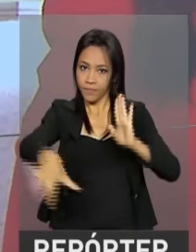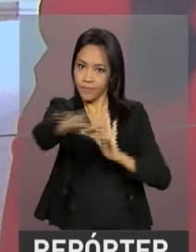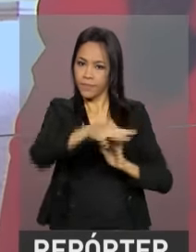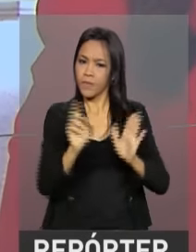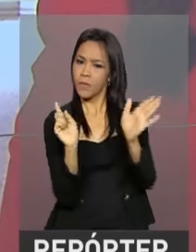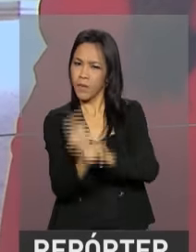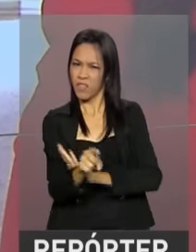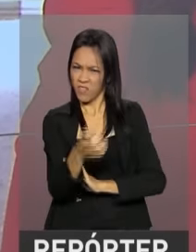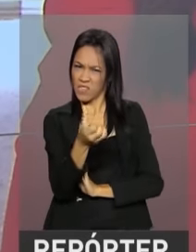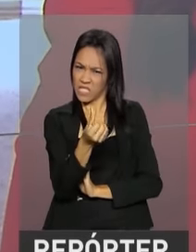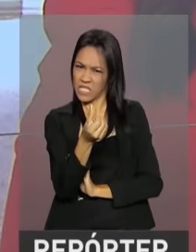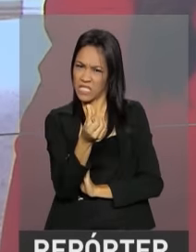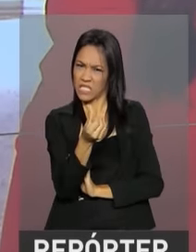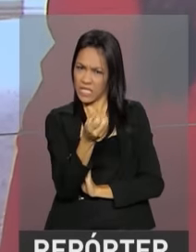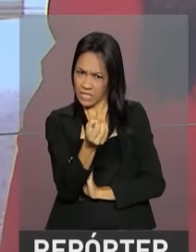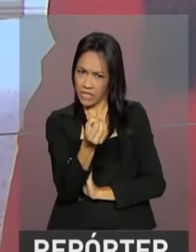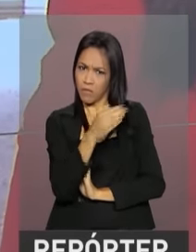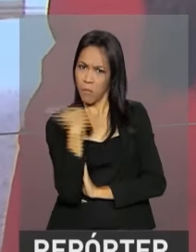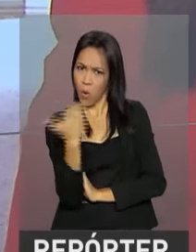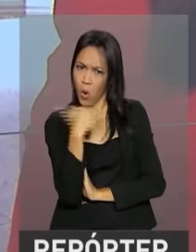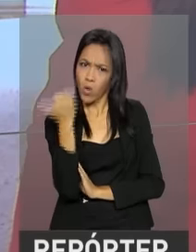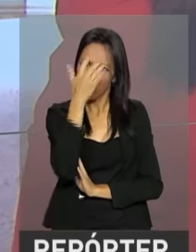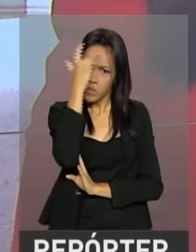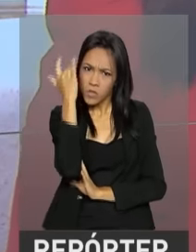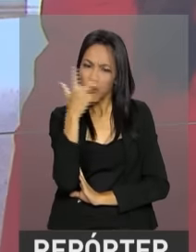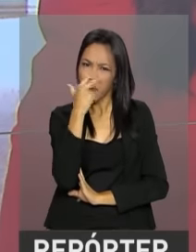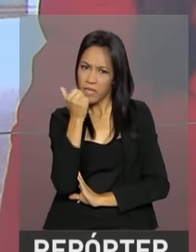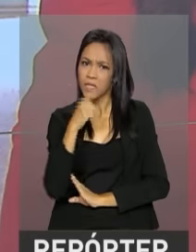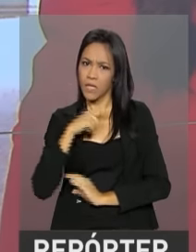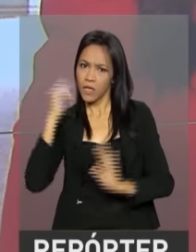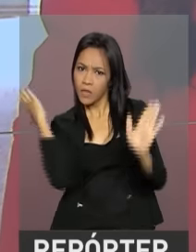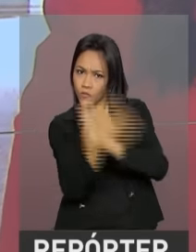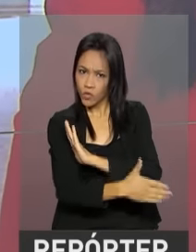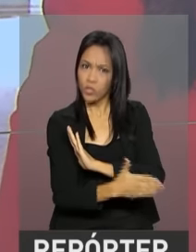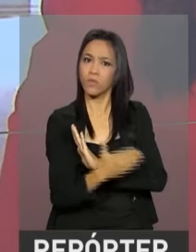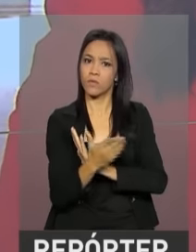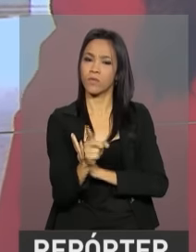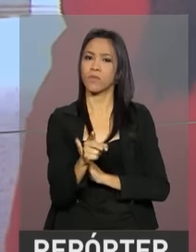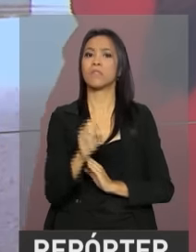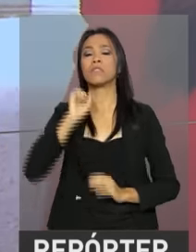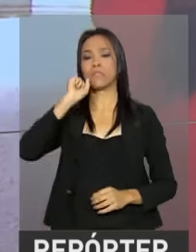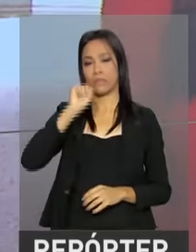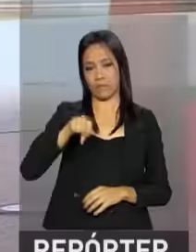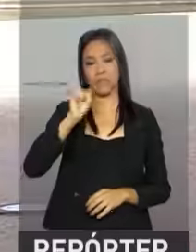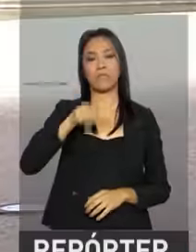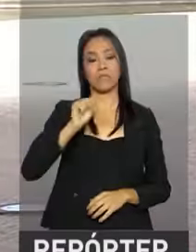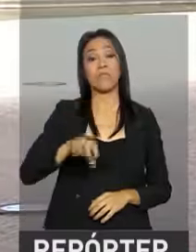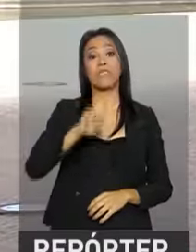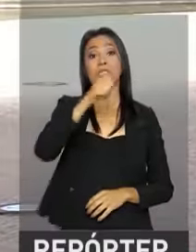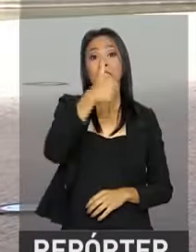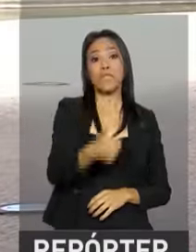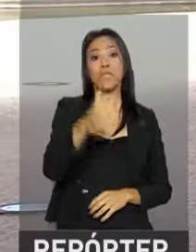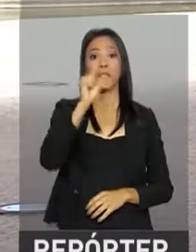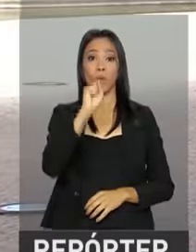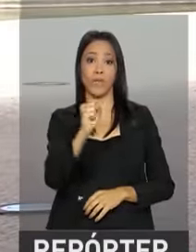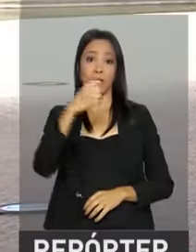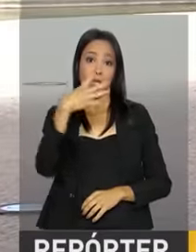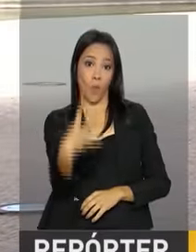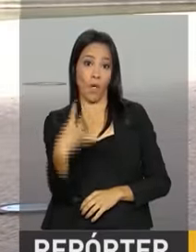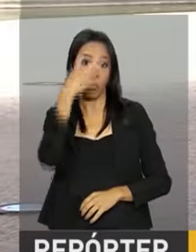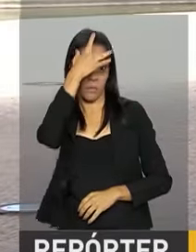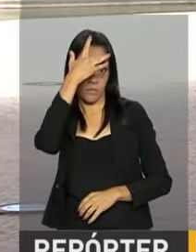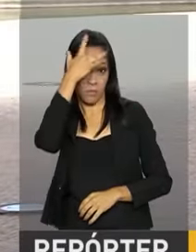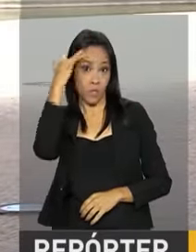menos 60 mortos e parece que também tem e foragidos É isso mesmo Leandro 184 detentos